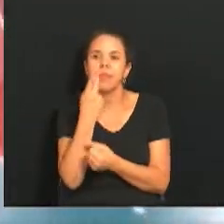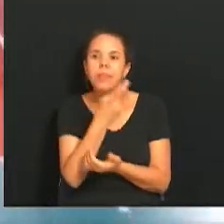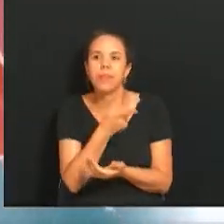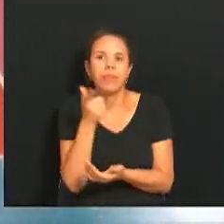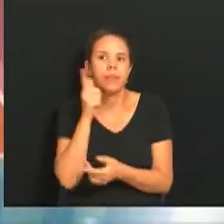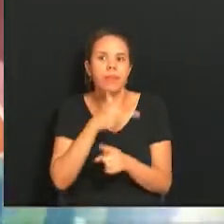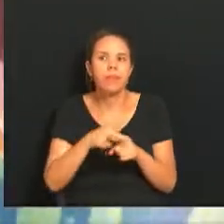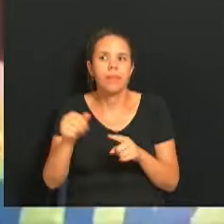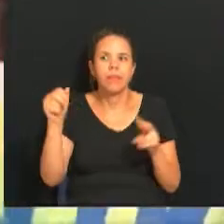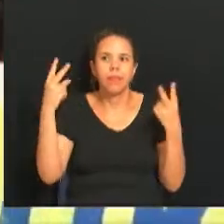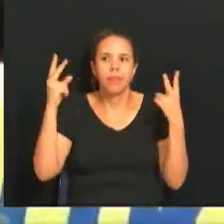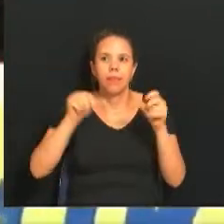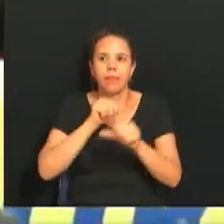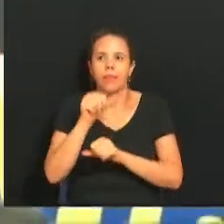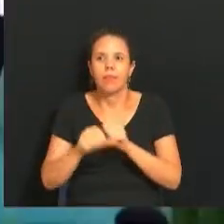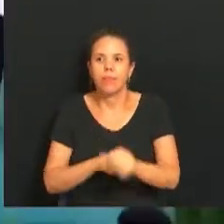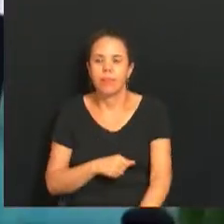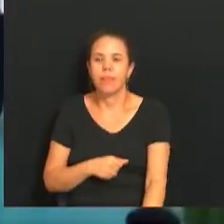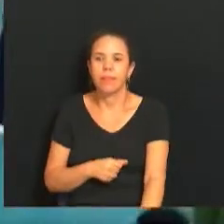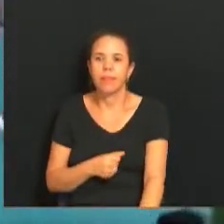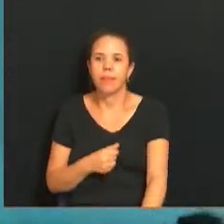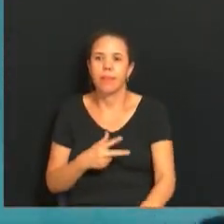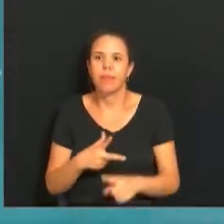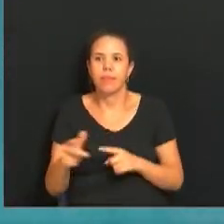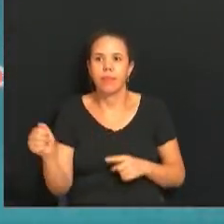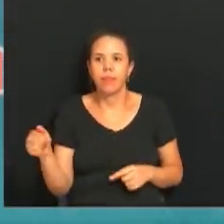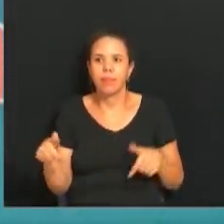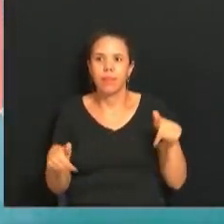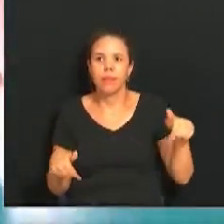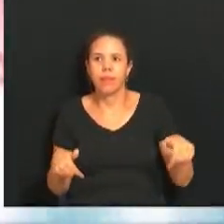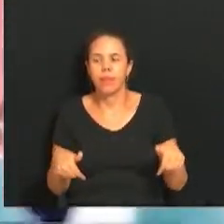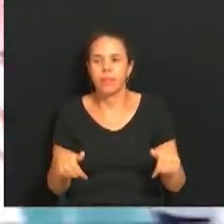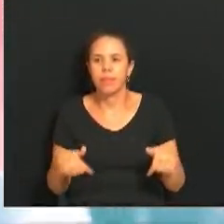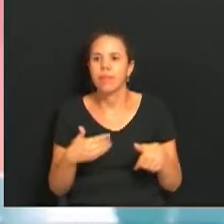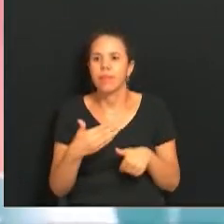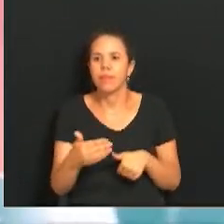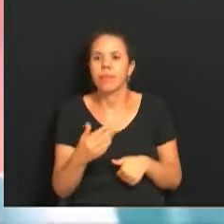conseguiram a virada e venceram os sete seguintes por